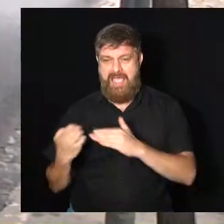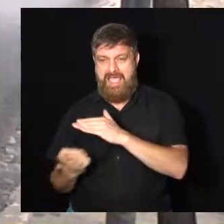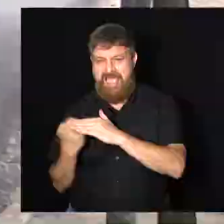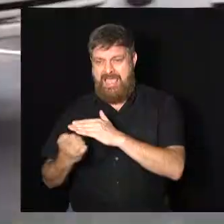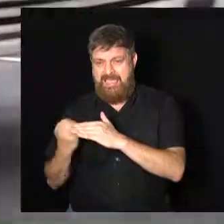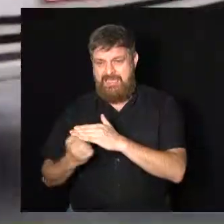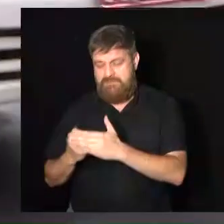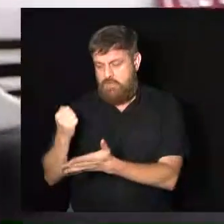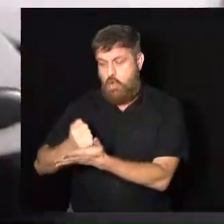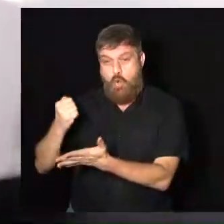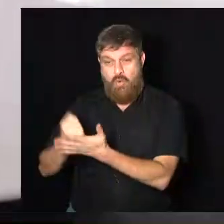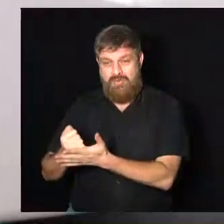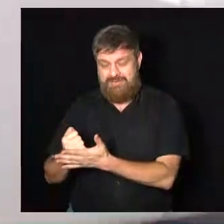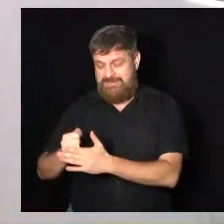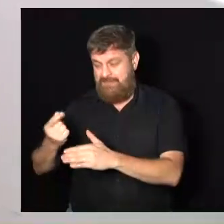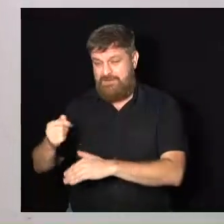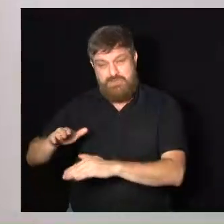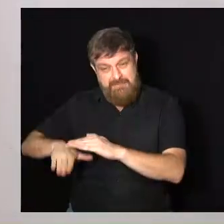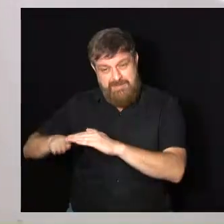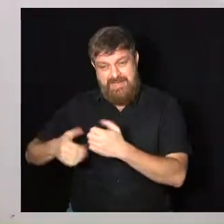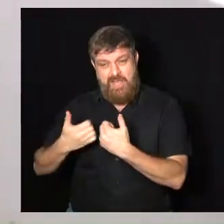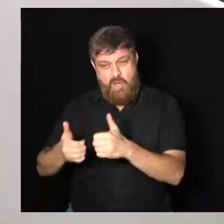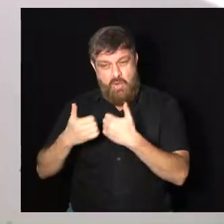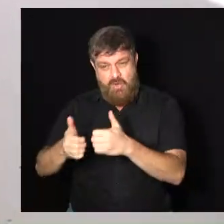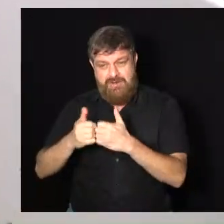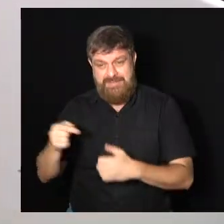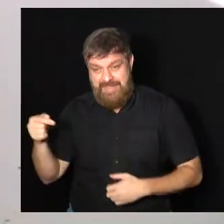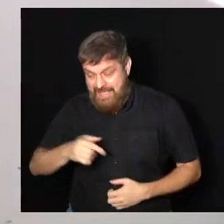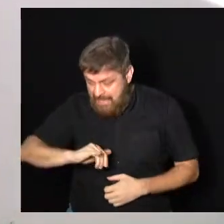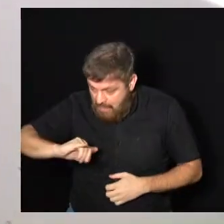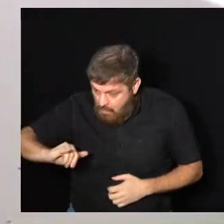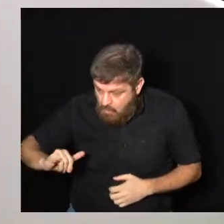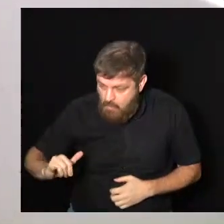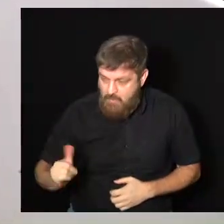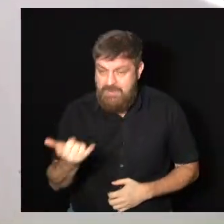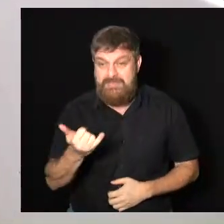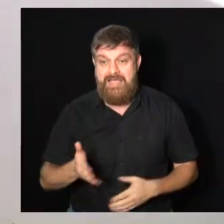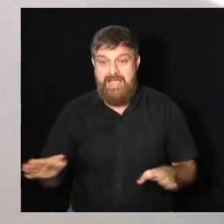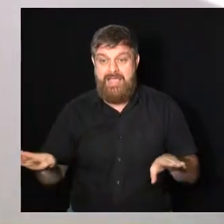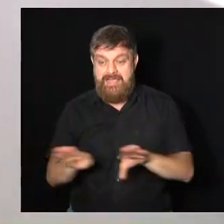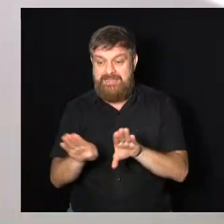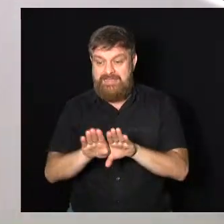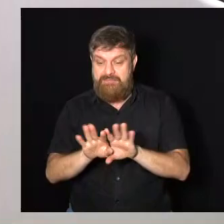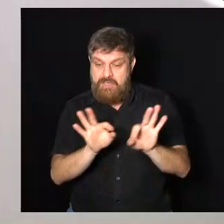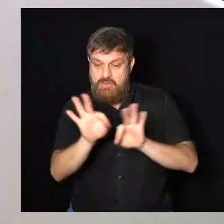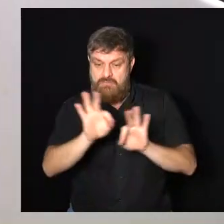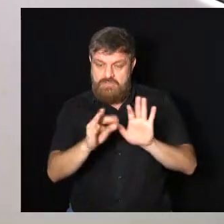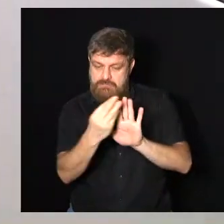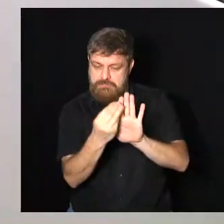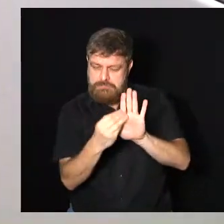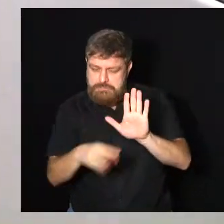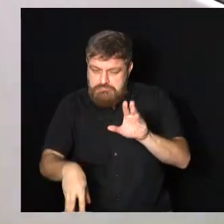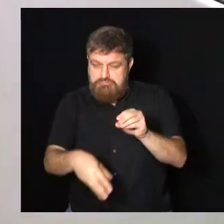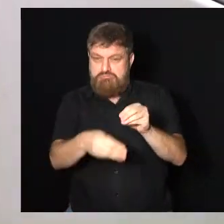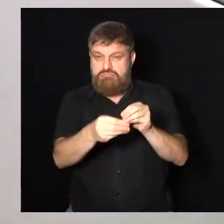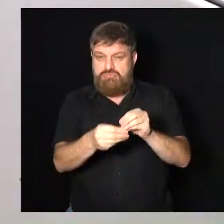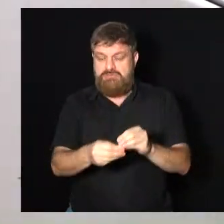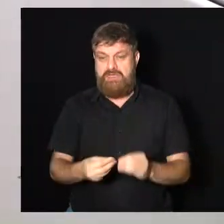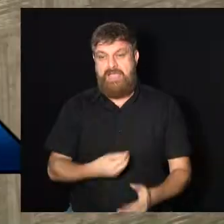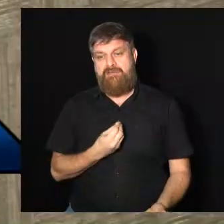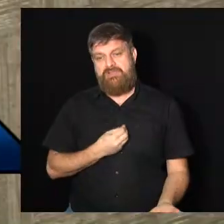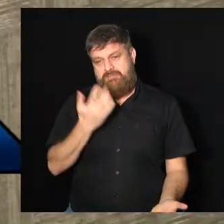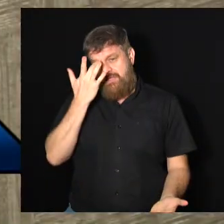do sistema de transporte público em Campinas será uma oportunidade de ainda incluir o seu projeto e facilitar a vida dos